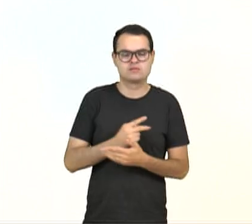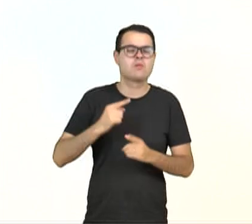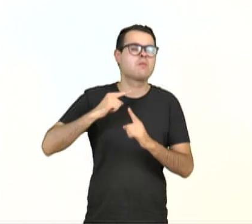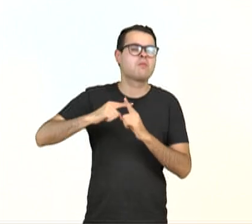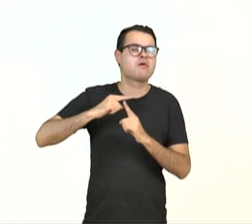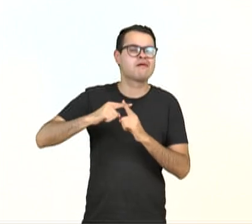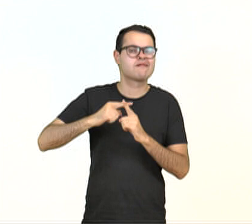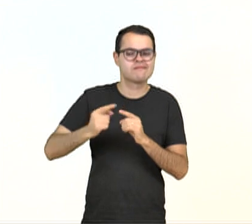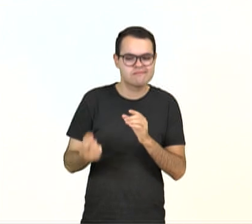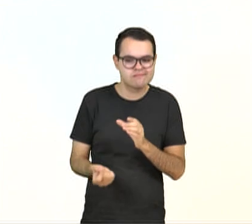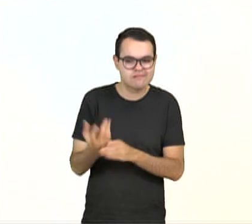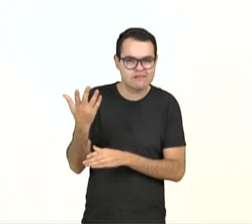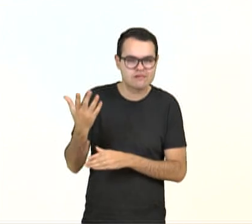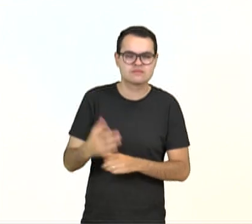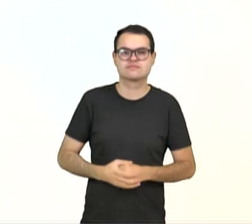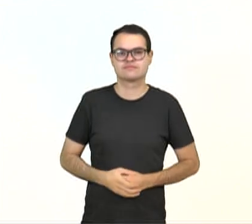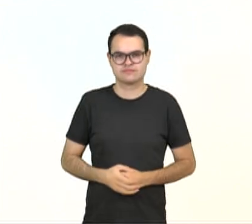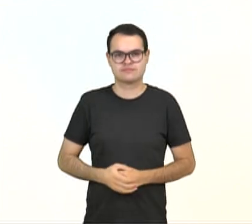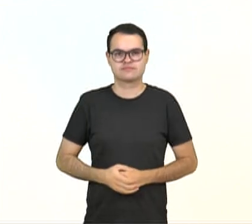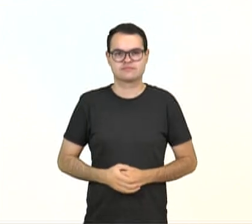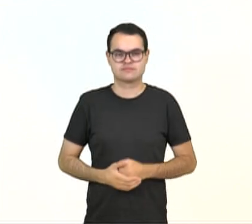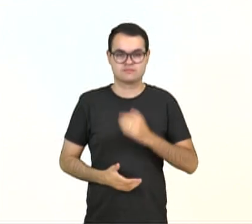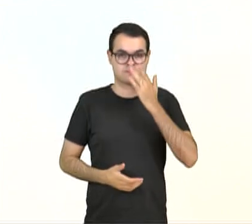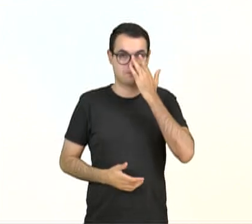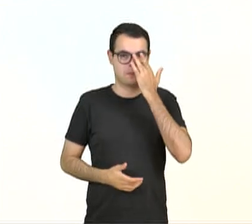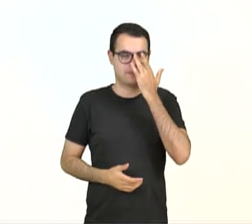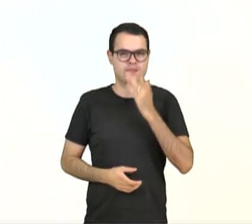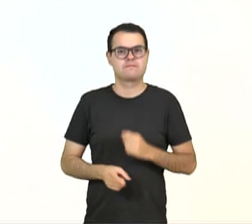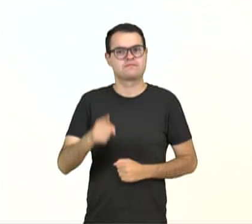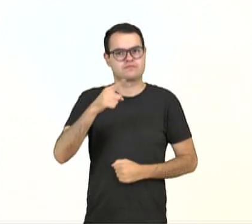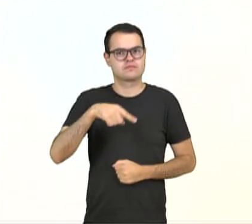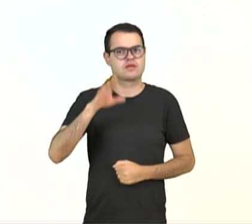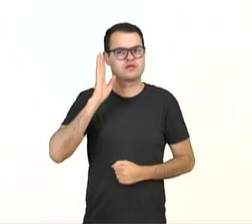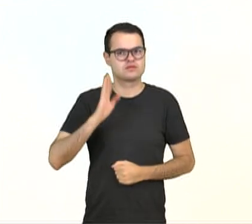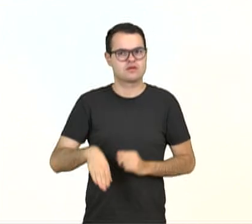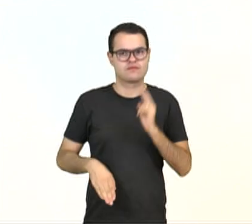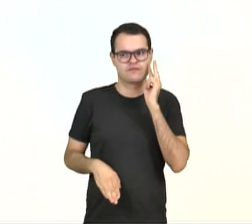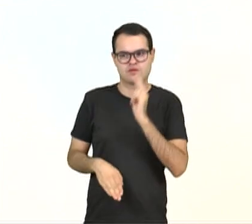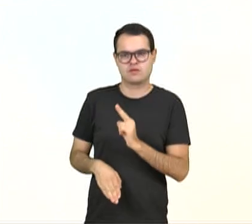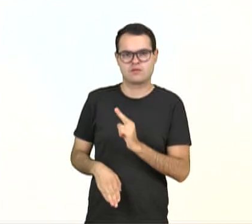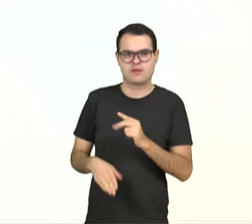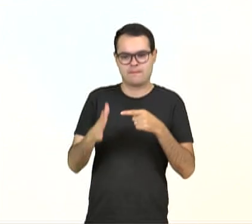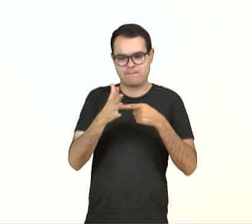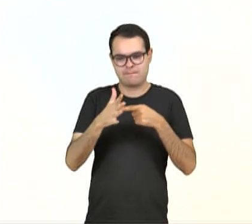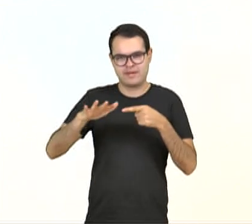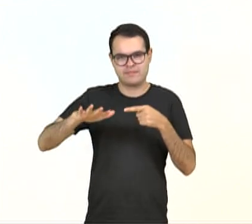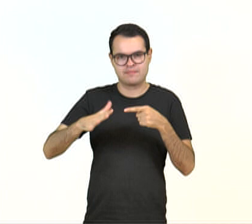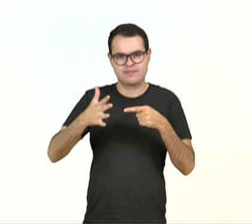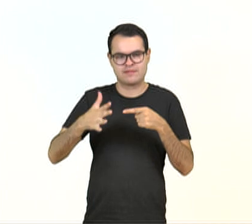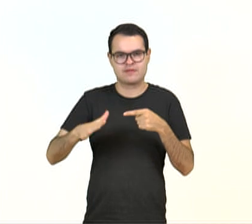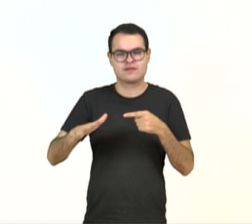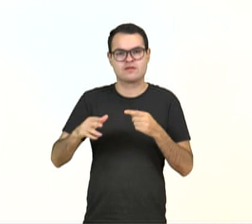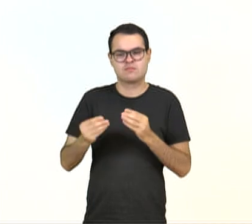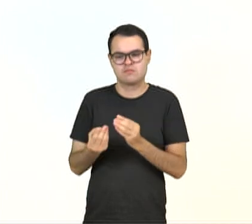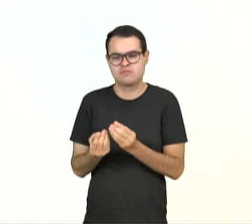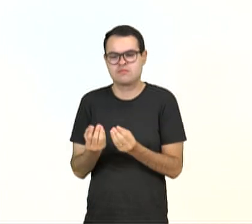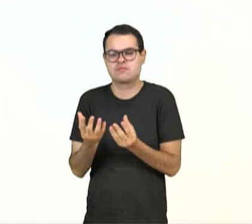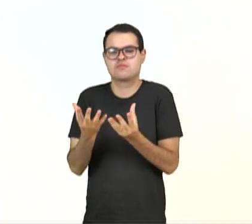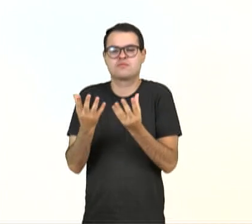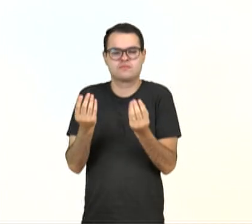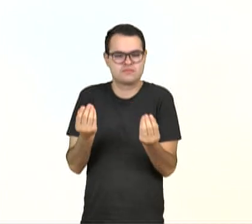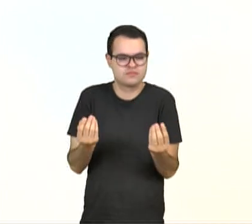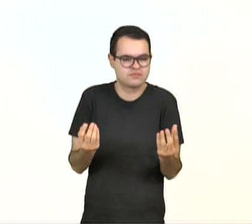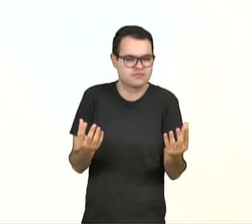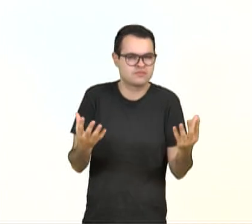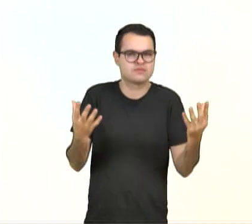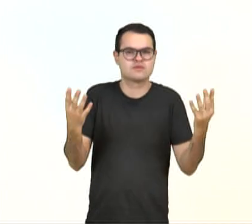eles surgiram, tá bom? Vamos lá. Vocês já ouviram falar sobre Primavera Árabe? Claro, uma estação do ano,